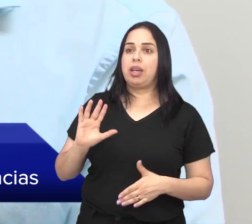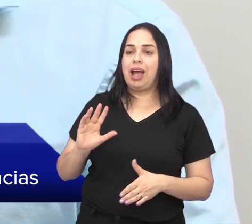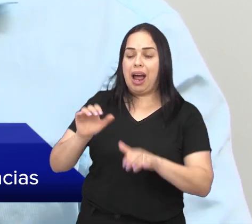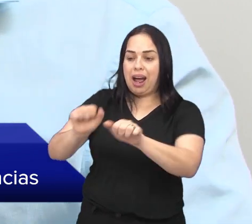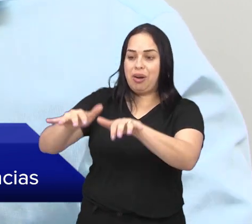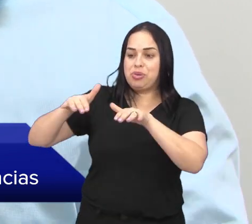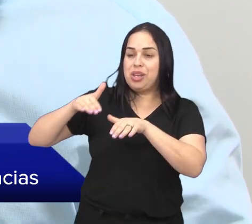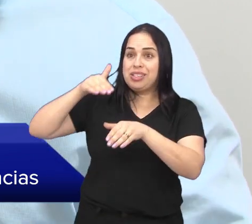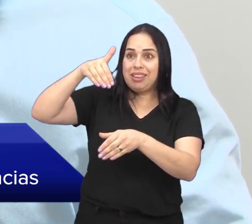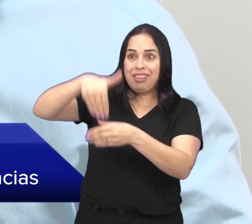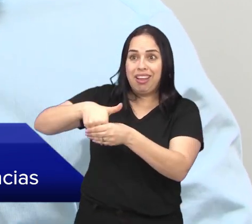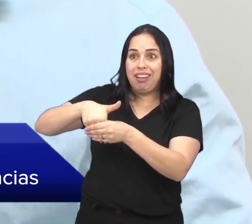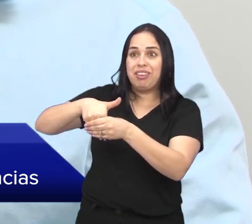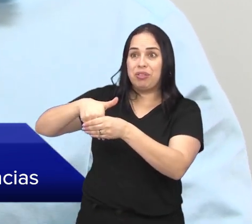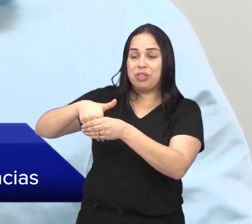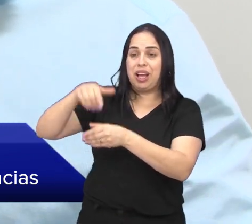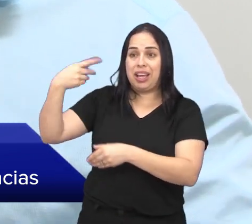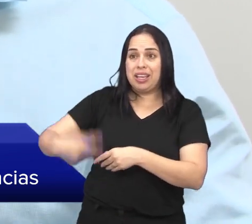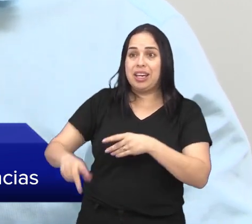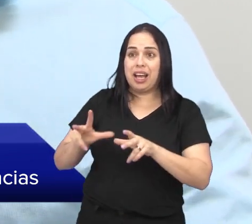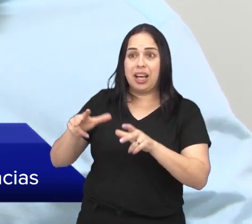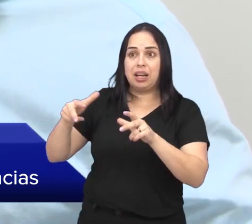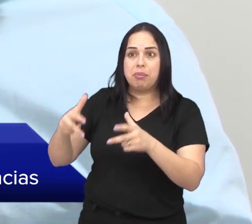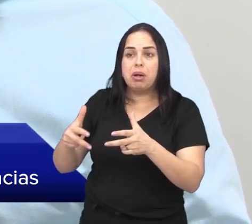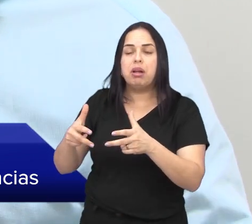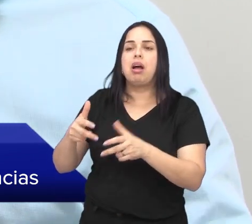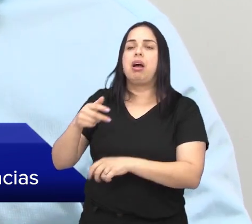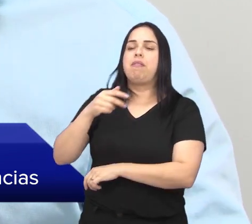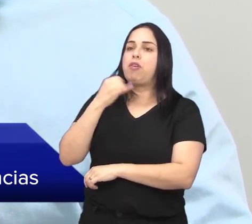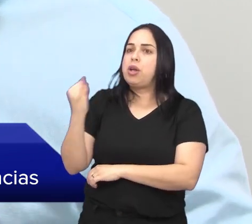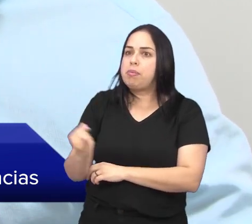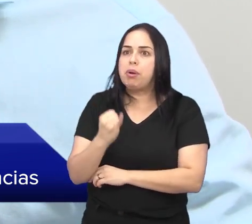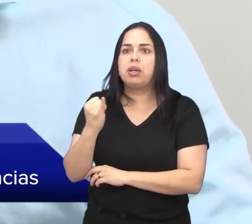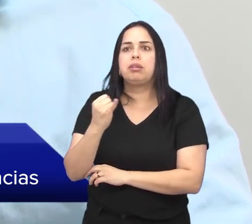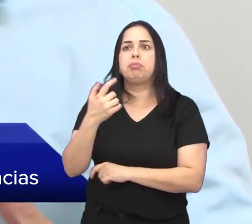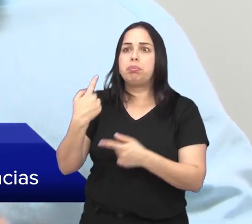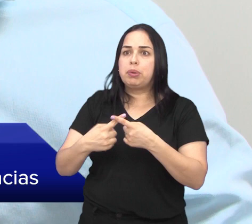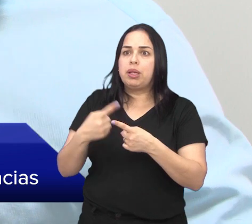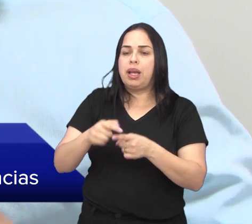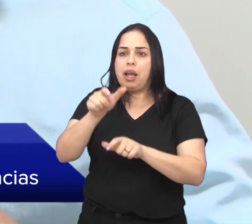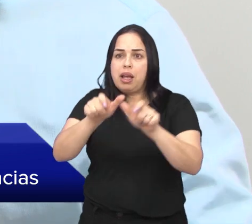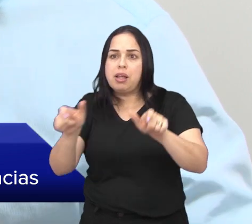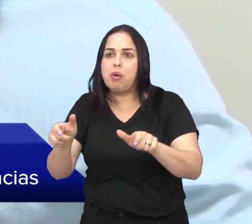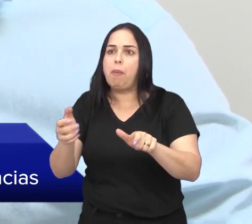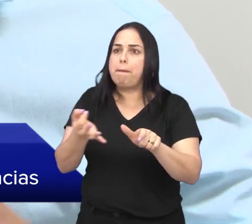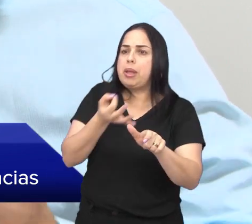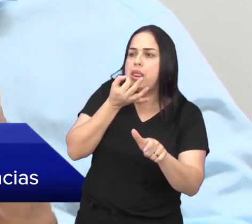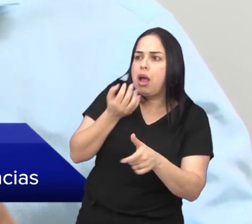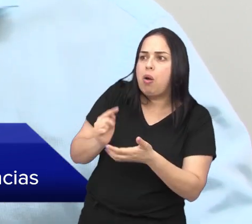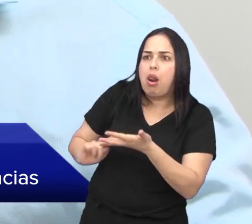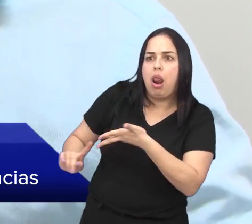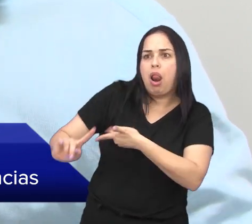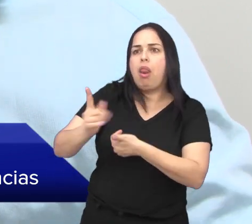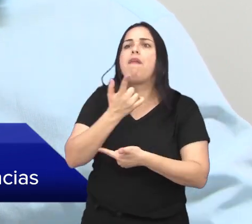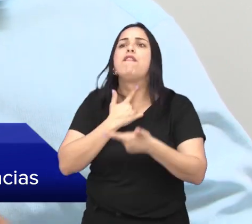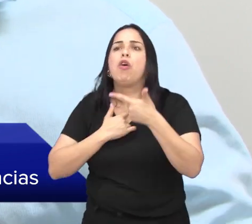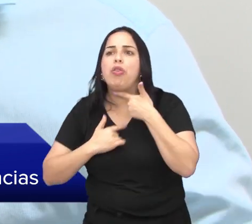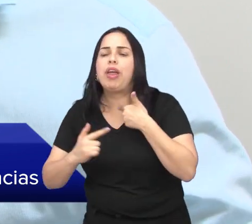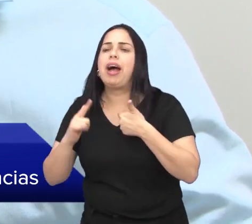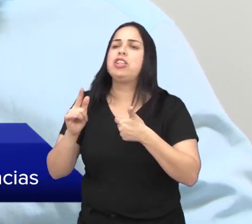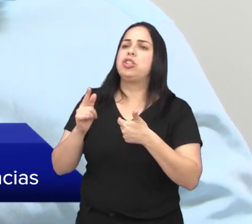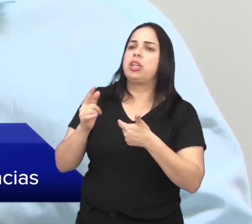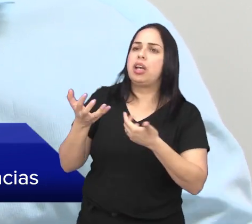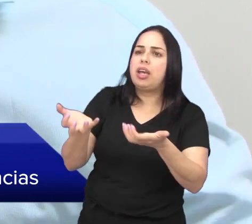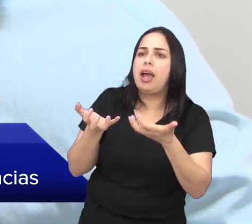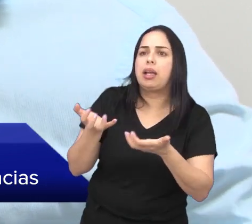aqui na Câmara foi fundamental para que nós, vereadores, pudéssemos colher da população os desejos que elas têm de